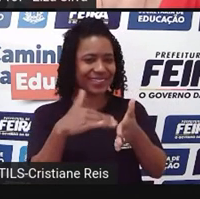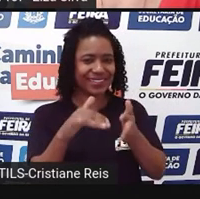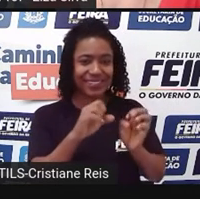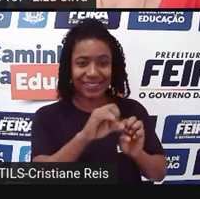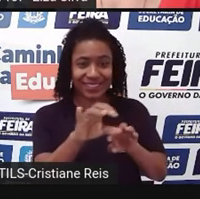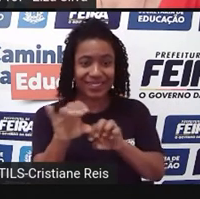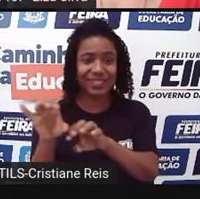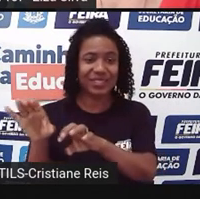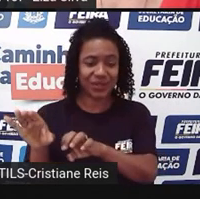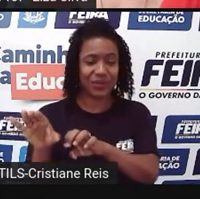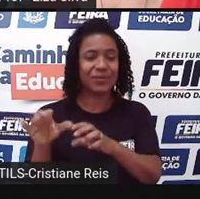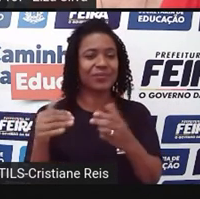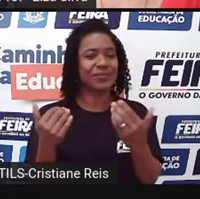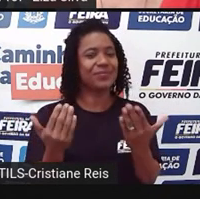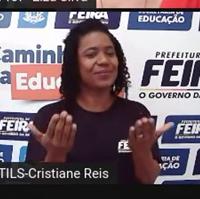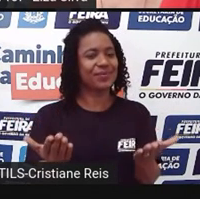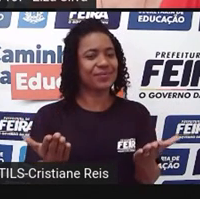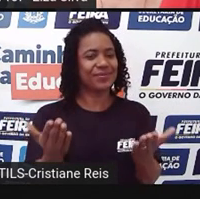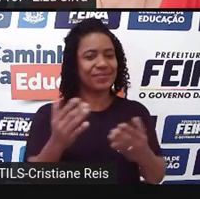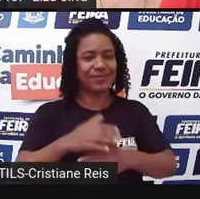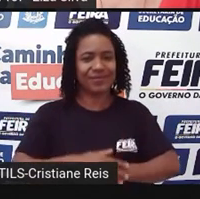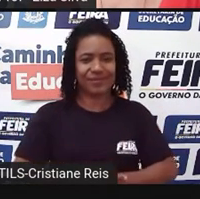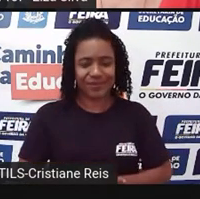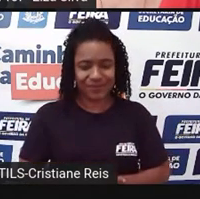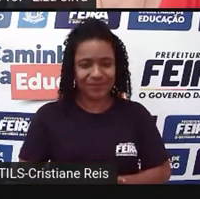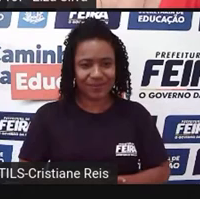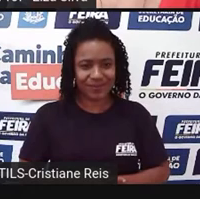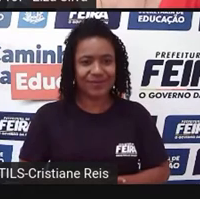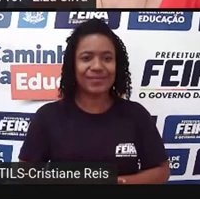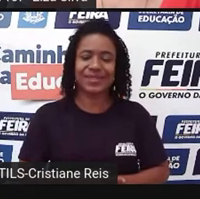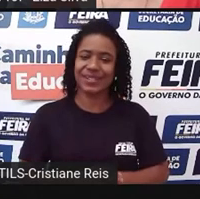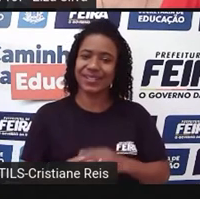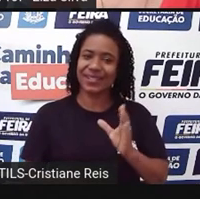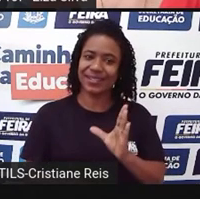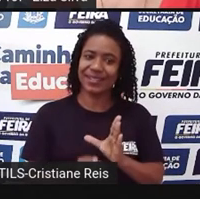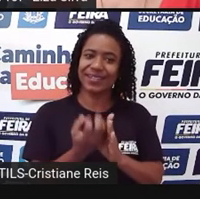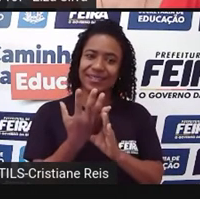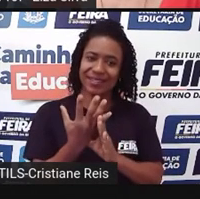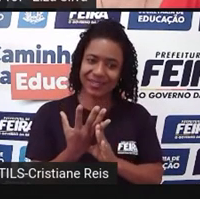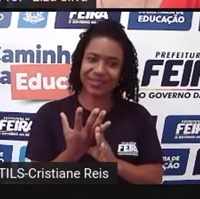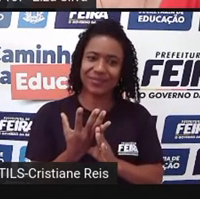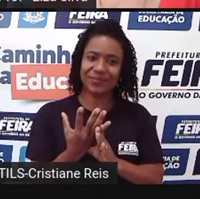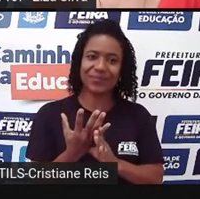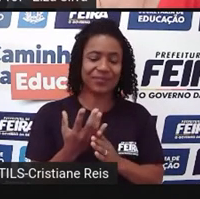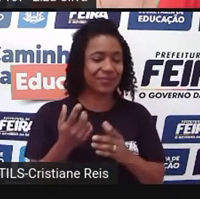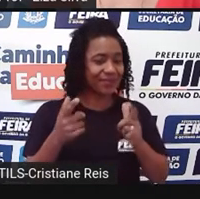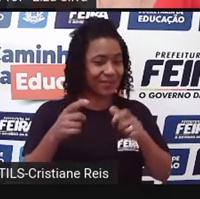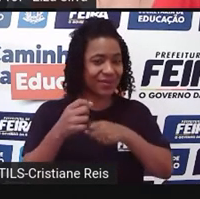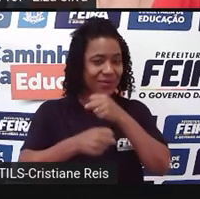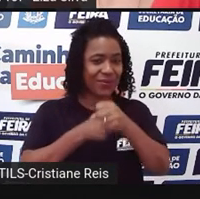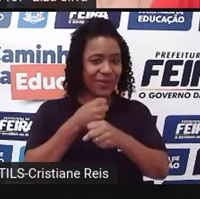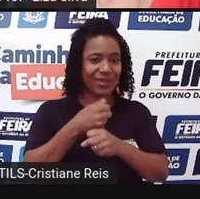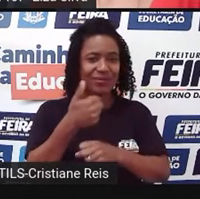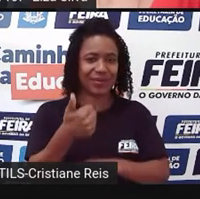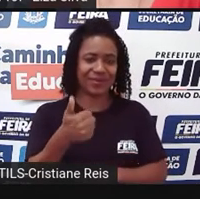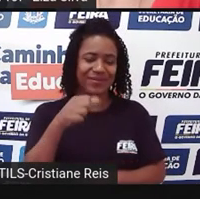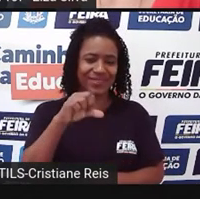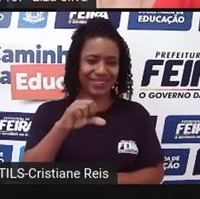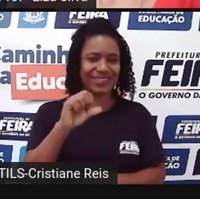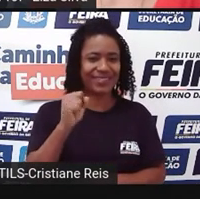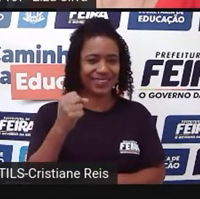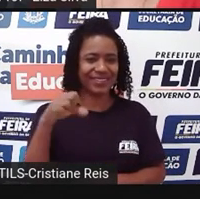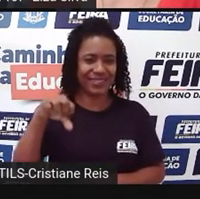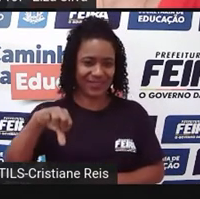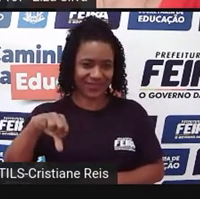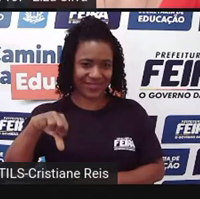YouTube e essa fantástica ferramenta foi criada em nine team e eliminar 1989